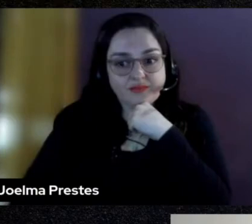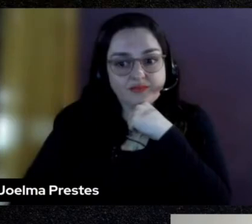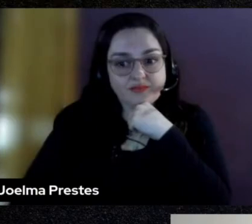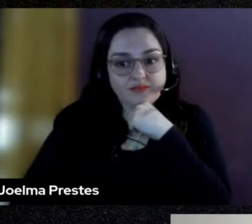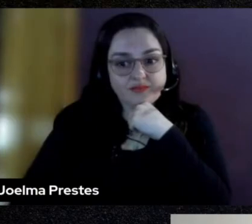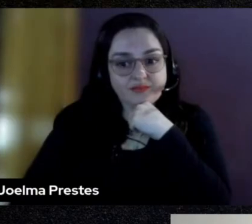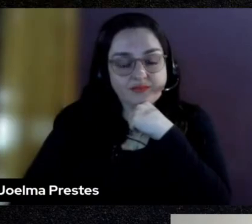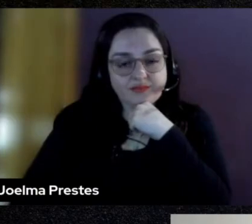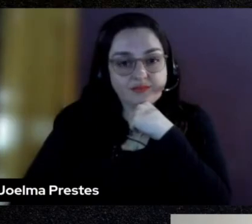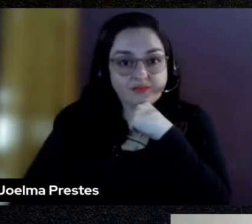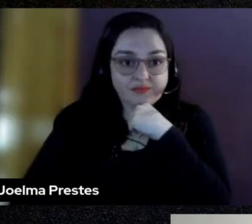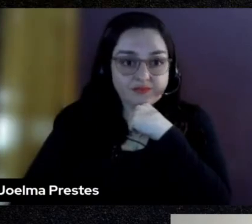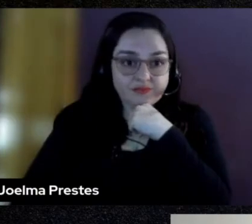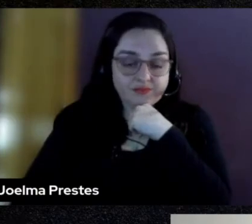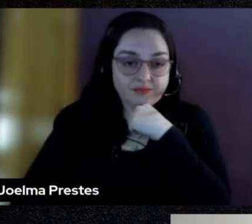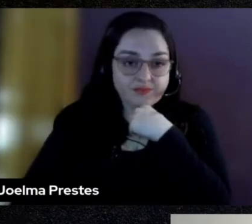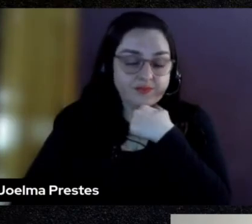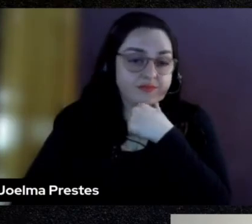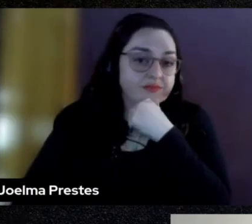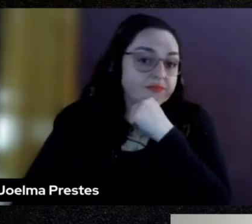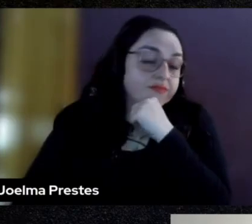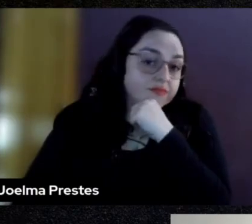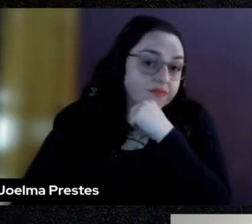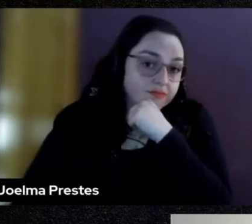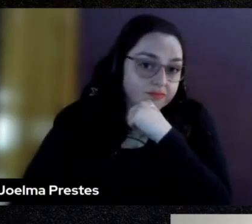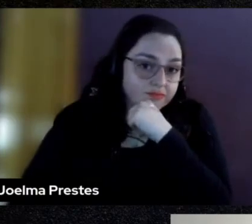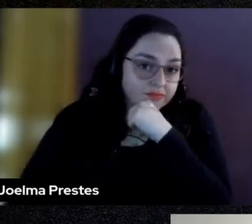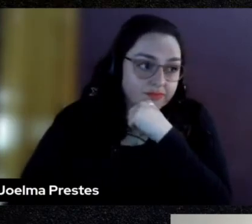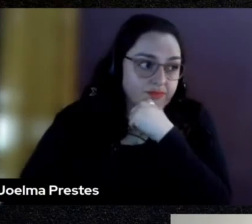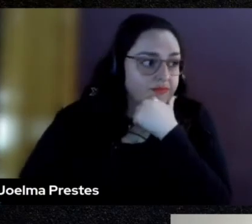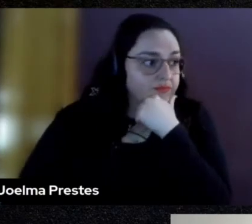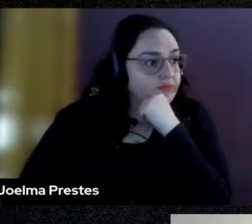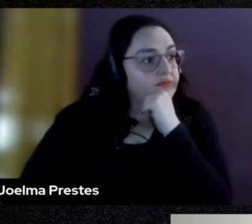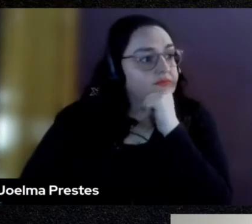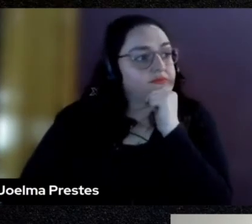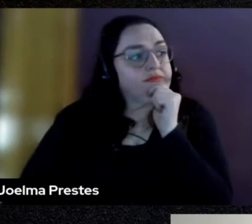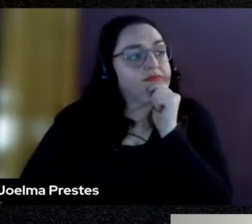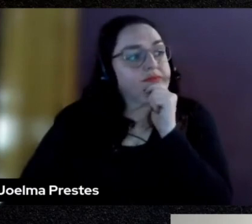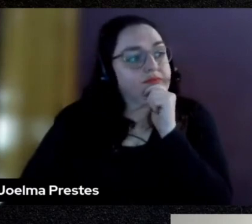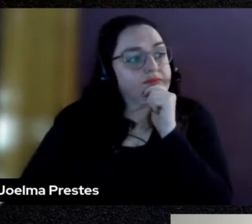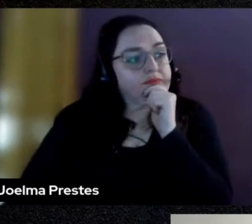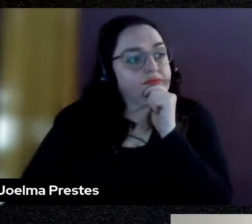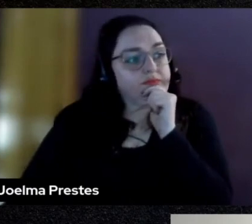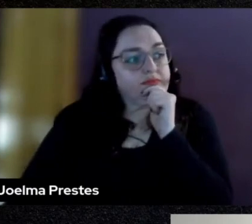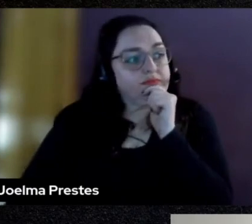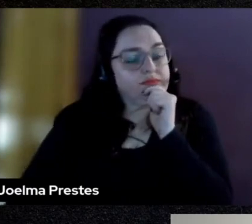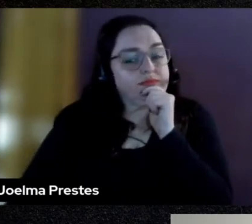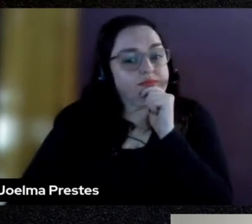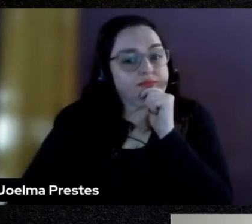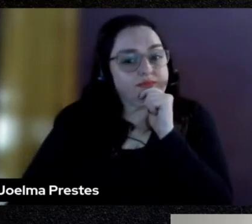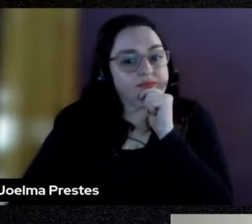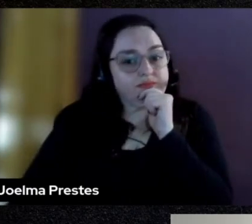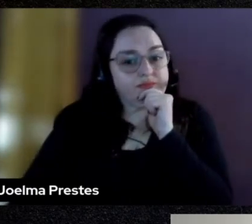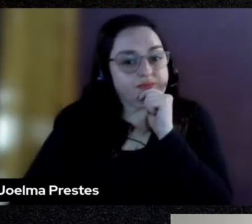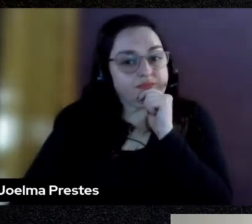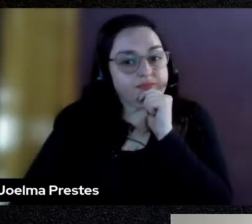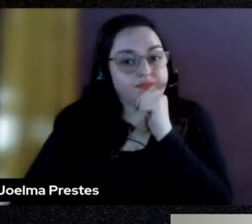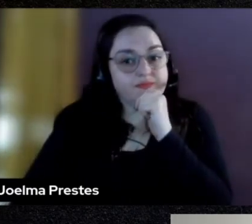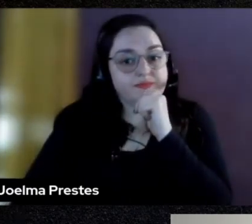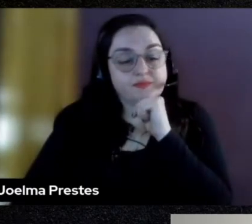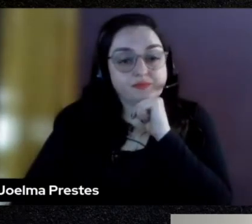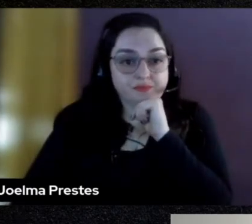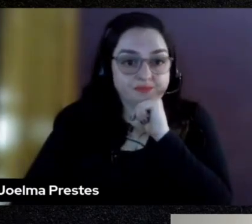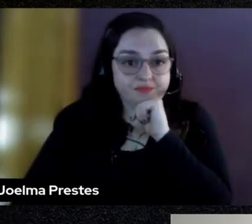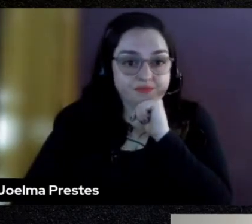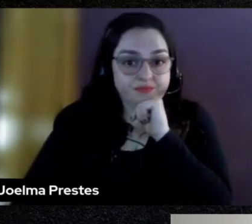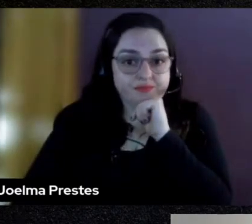E aí, pensando nisso, a gente poderia fazer uma pergunta aqui de que o que é criticidade de um bug? Porque quando a gente